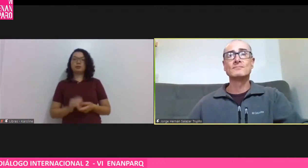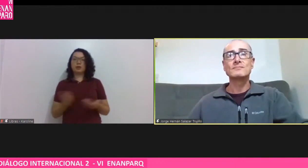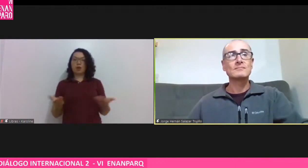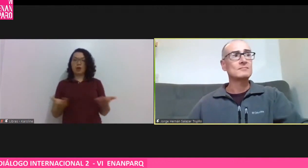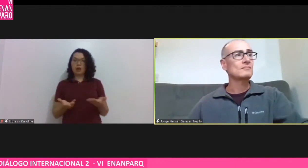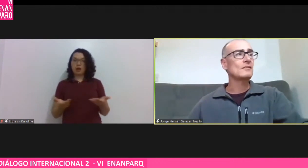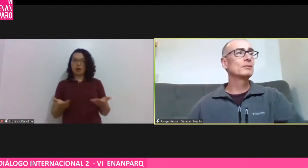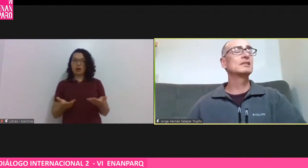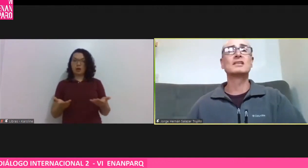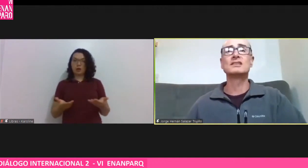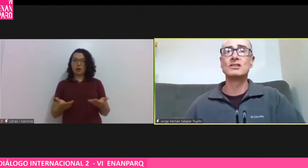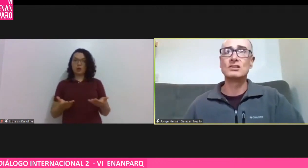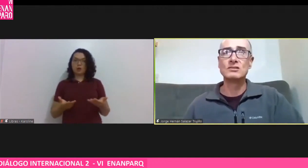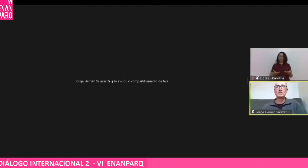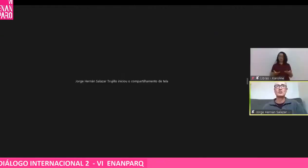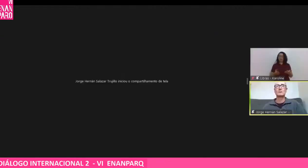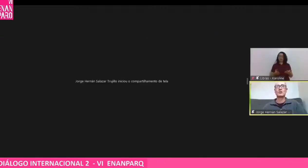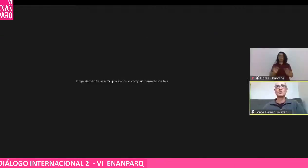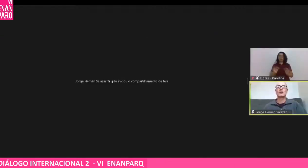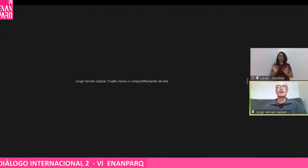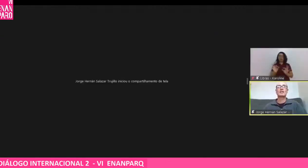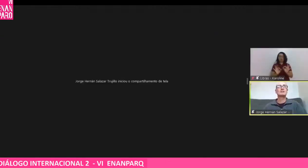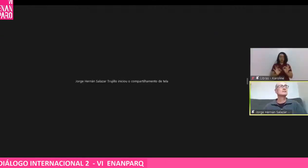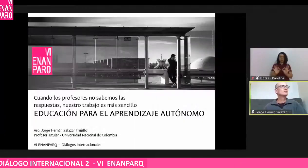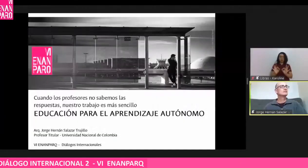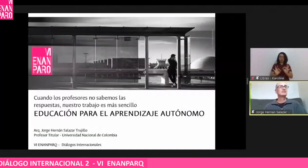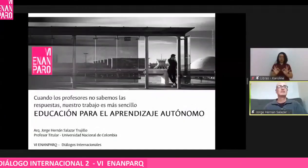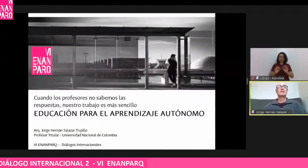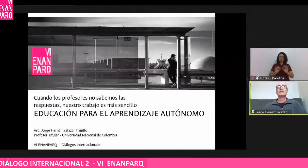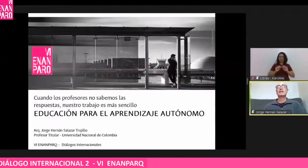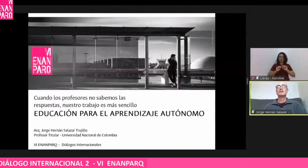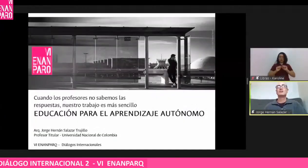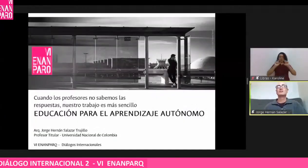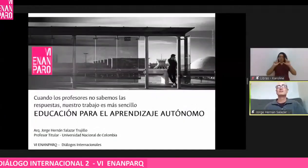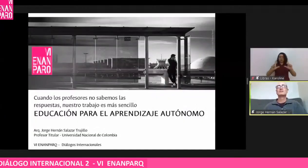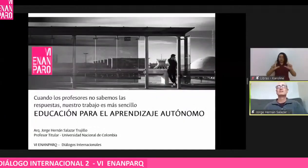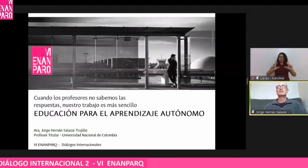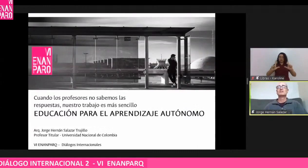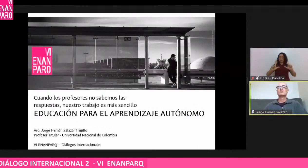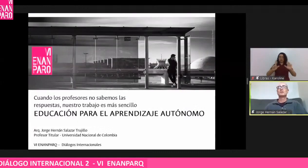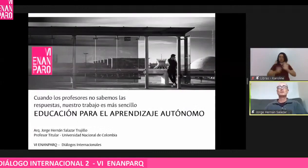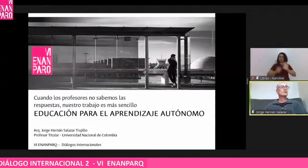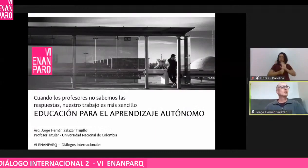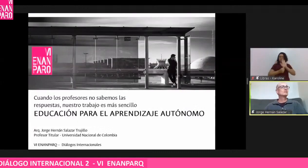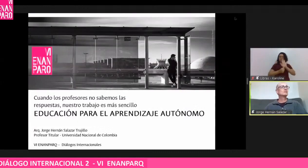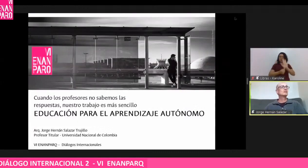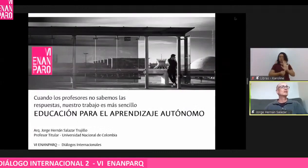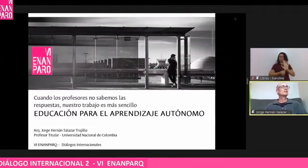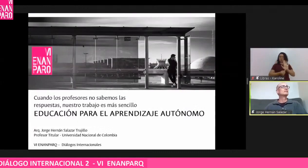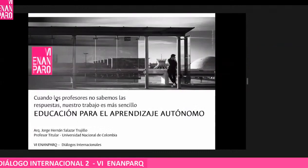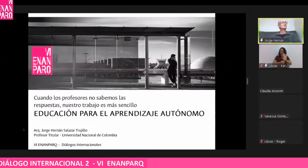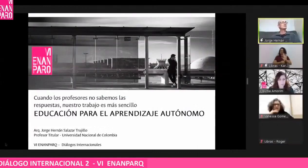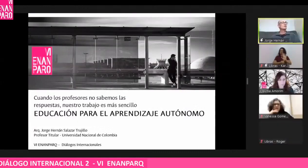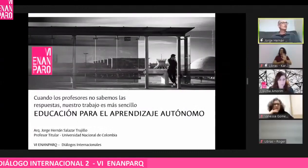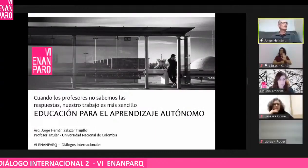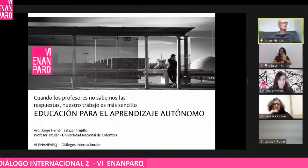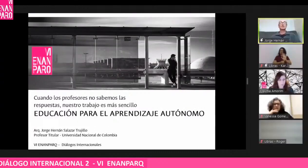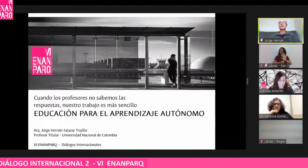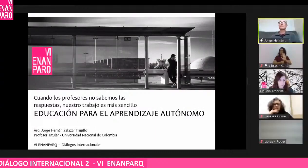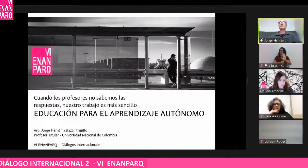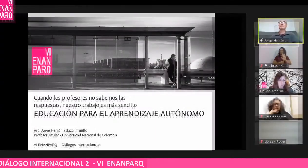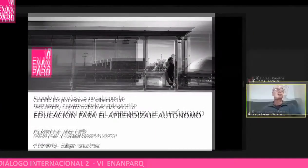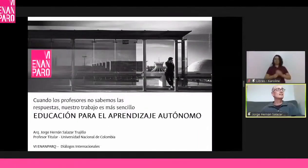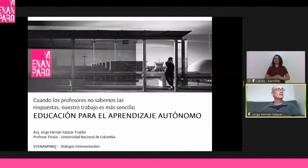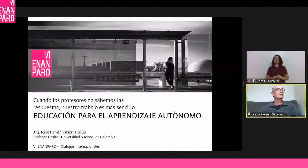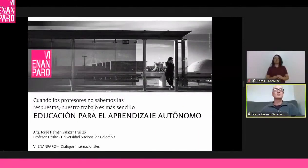apresentação, vou falar lento, procurando garantizar que todas as